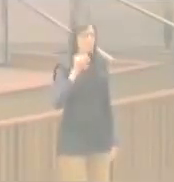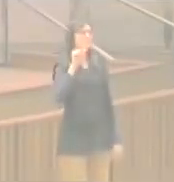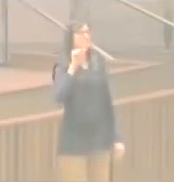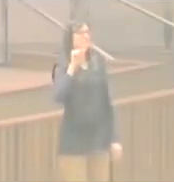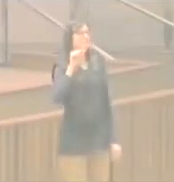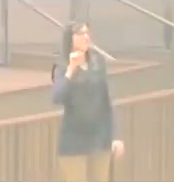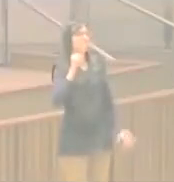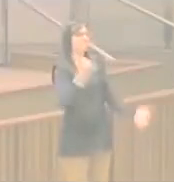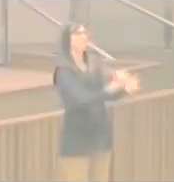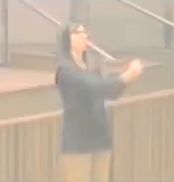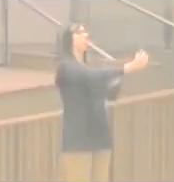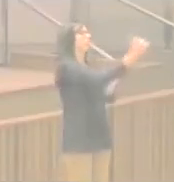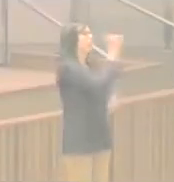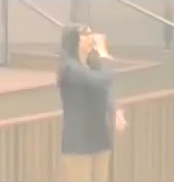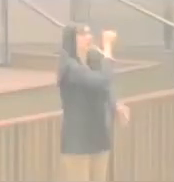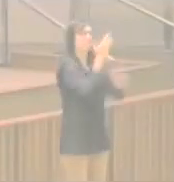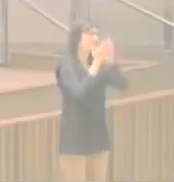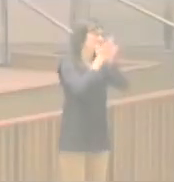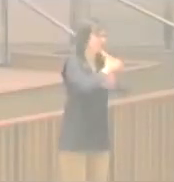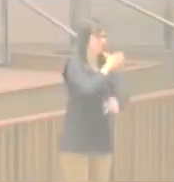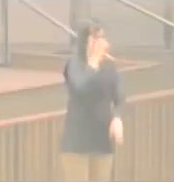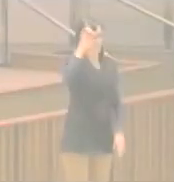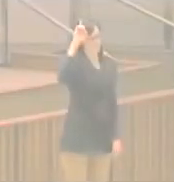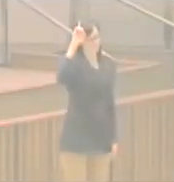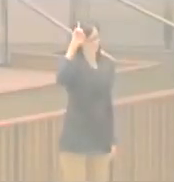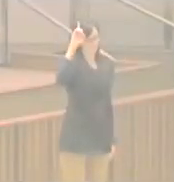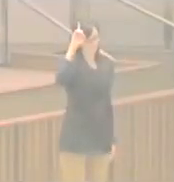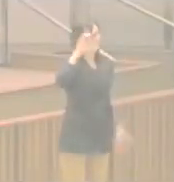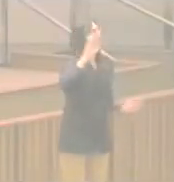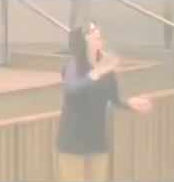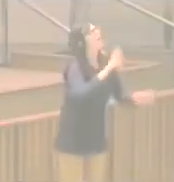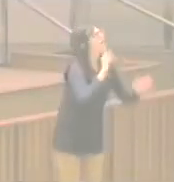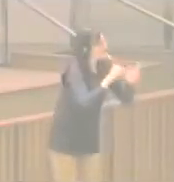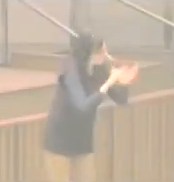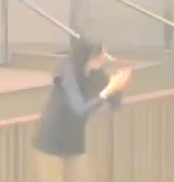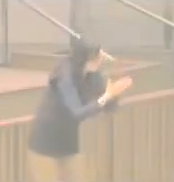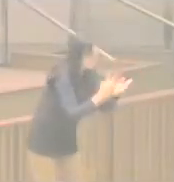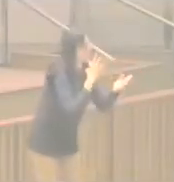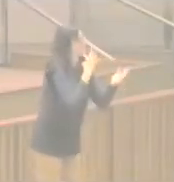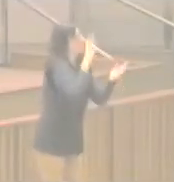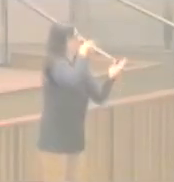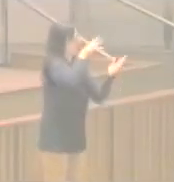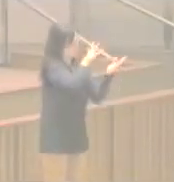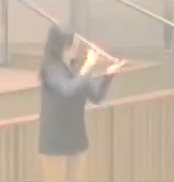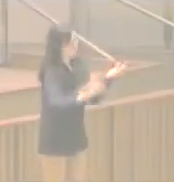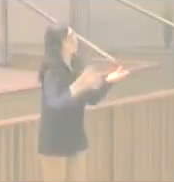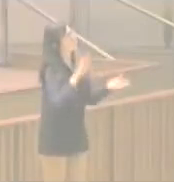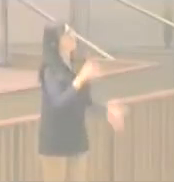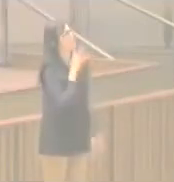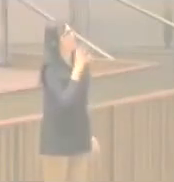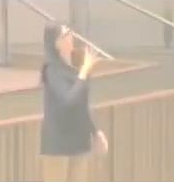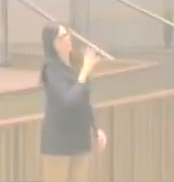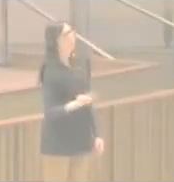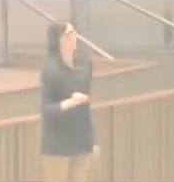sabe, e conhecem tudo o que a palavra de Deus fala sobre aquilo que eles estão vivendo.